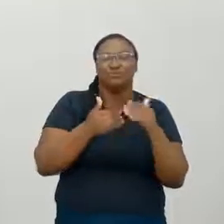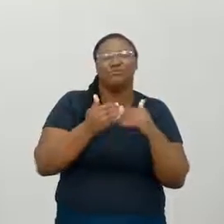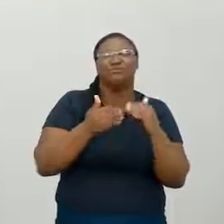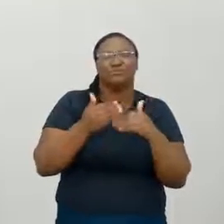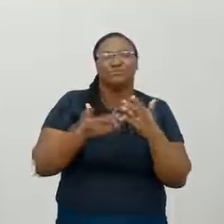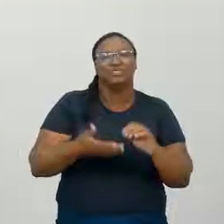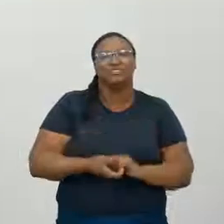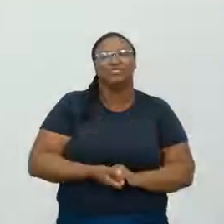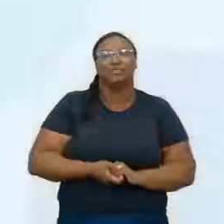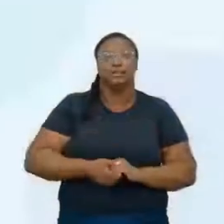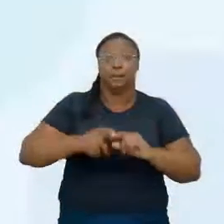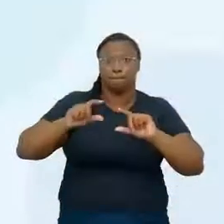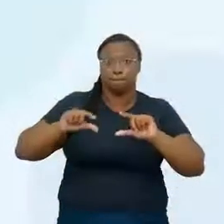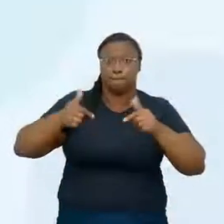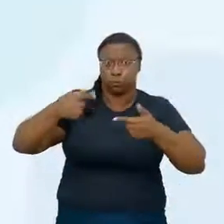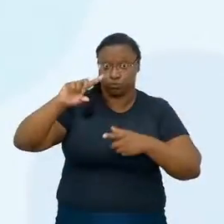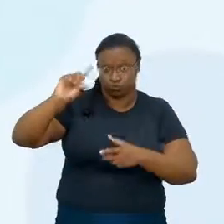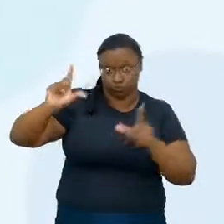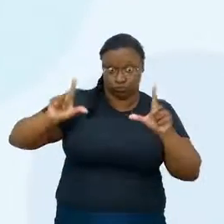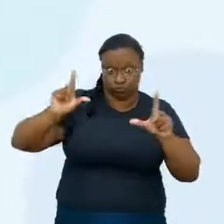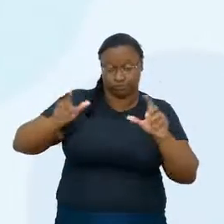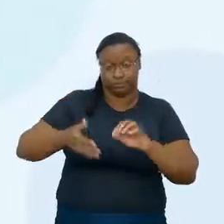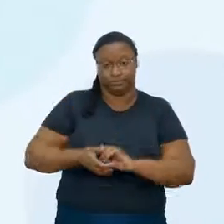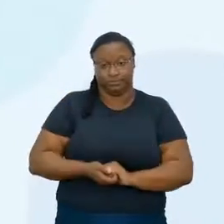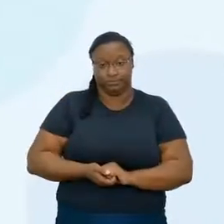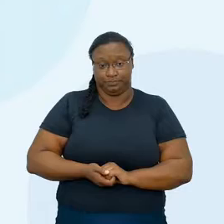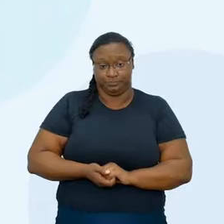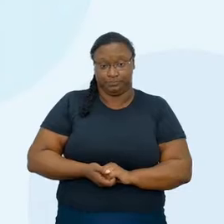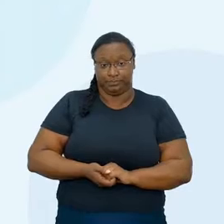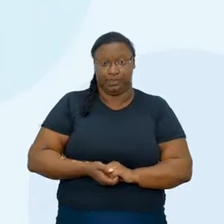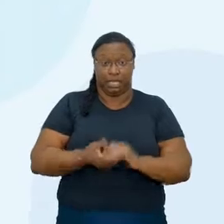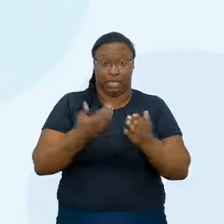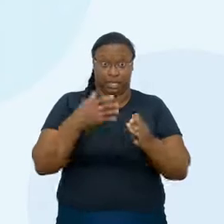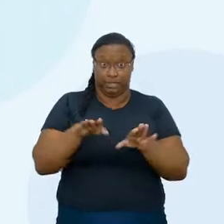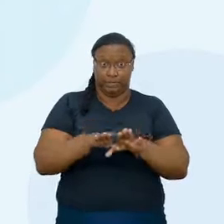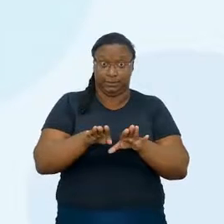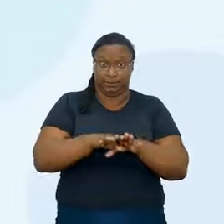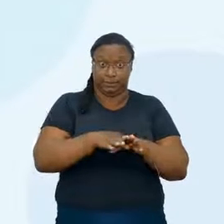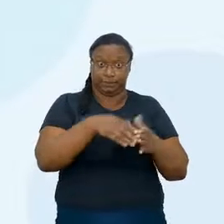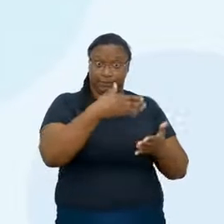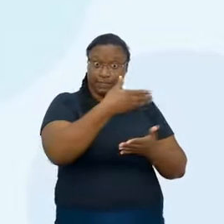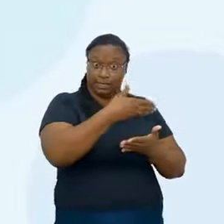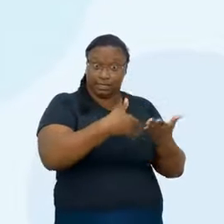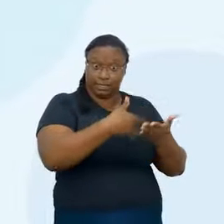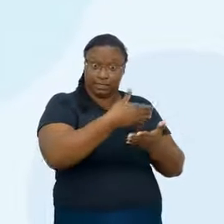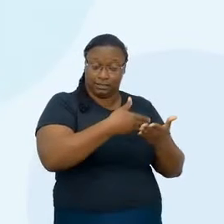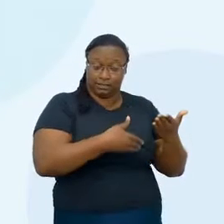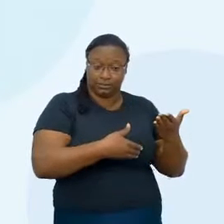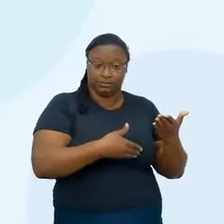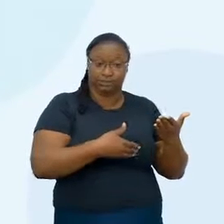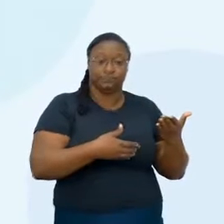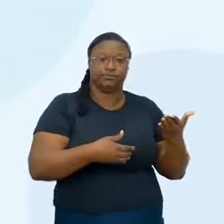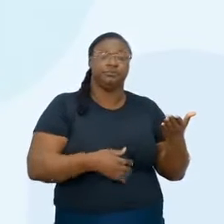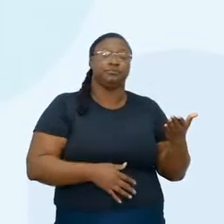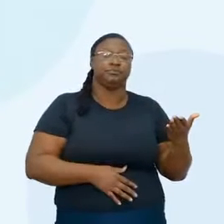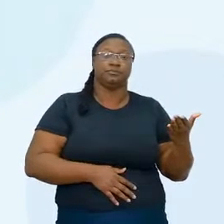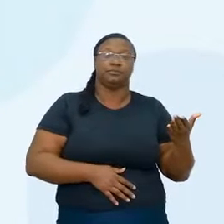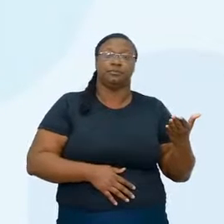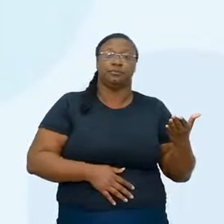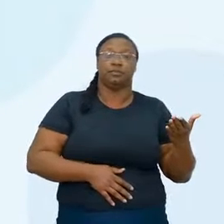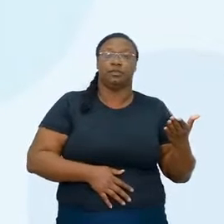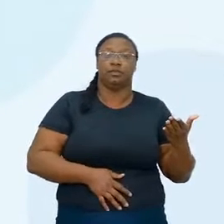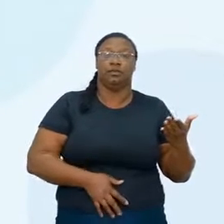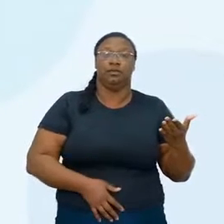Podemos passar, por favor? Isso, vamos falar um pouquinho da avaliação, né? Então, a proposta dentro dessa atividade, né?